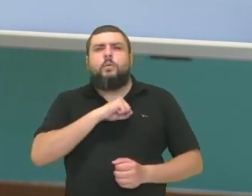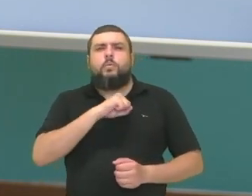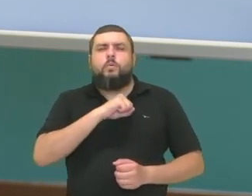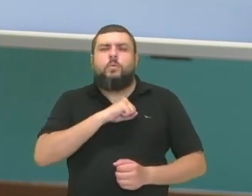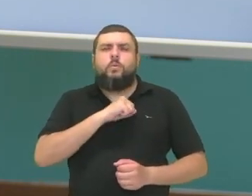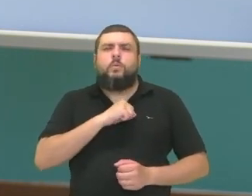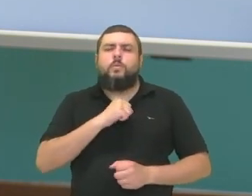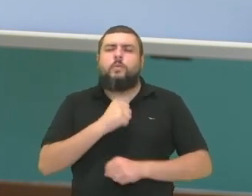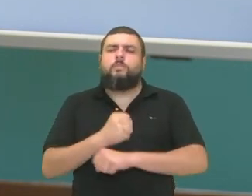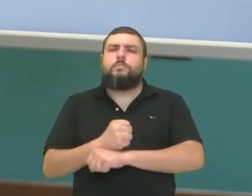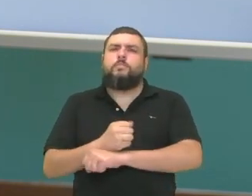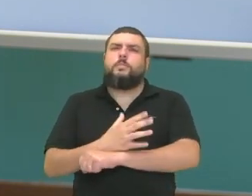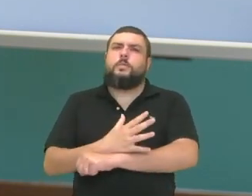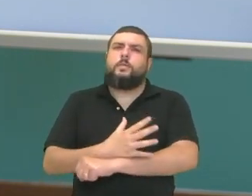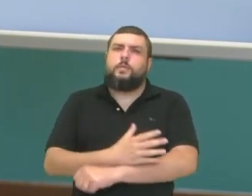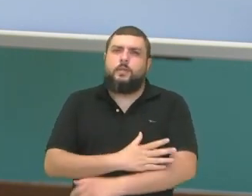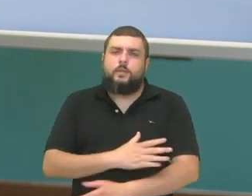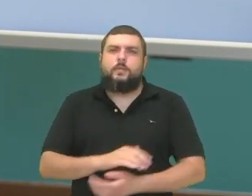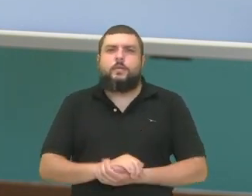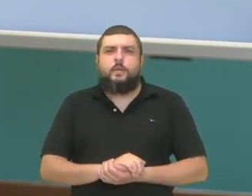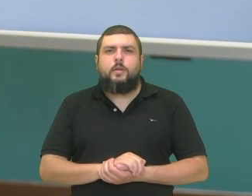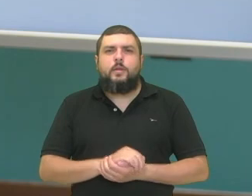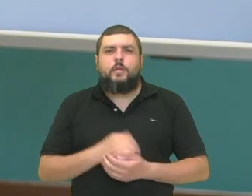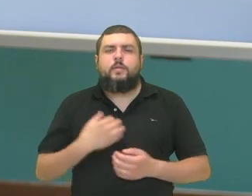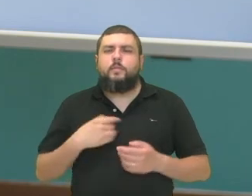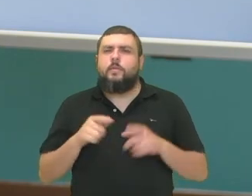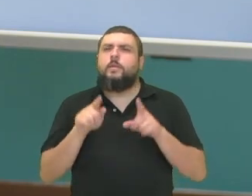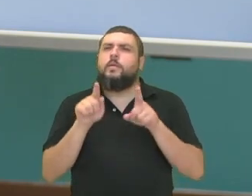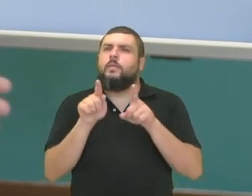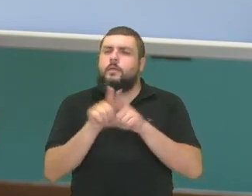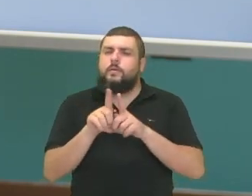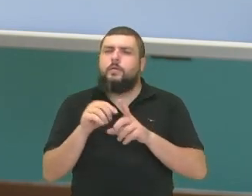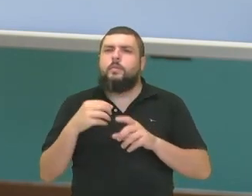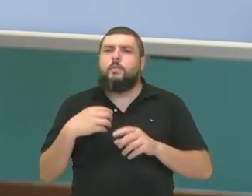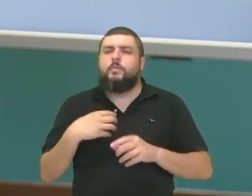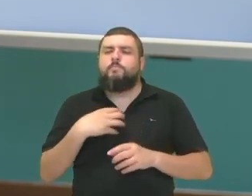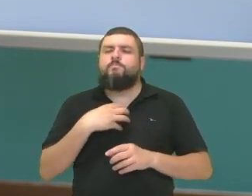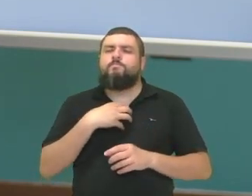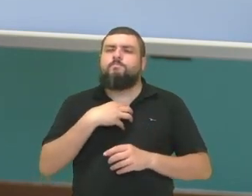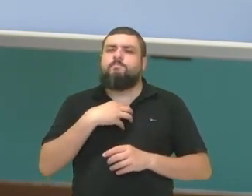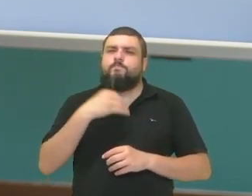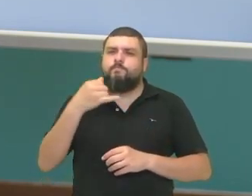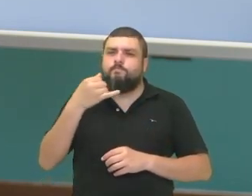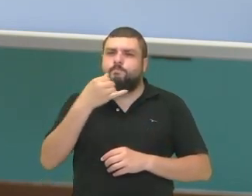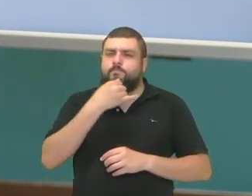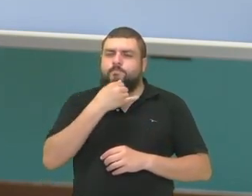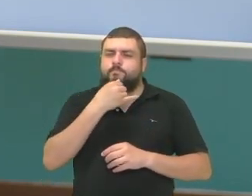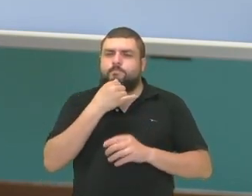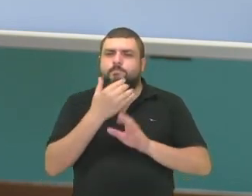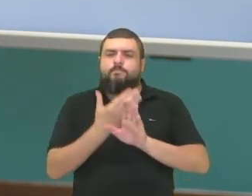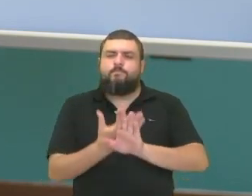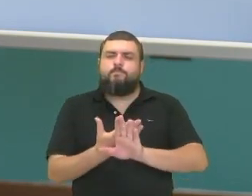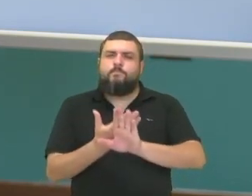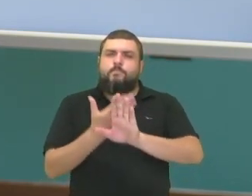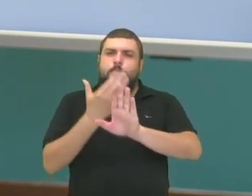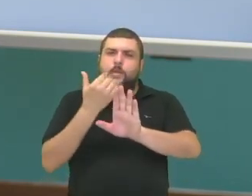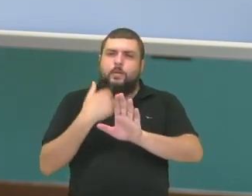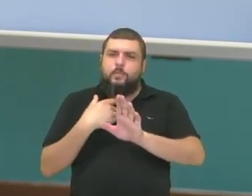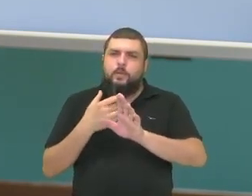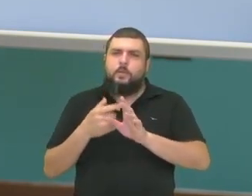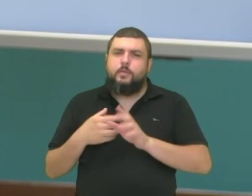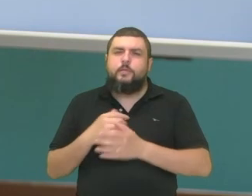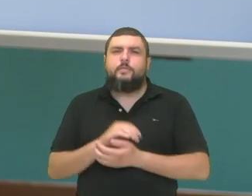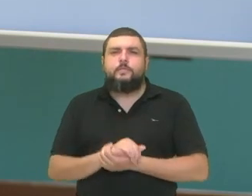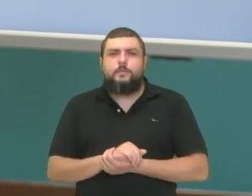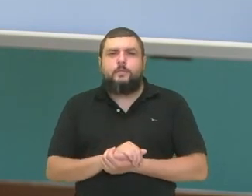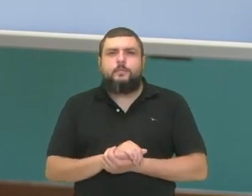coração gela. Eu também fico com uma pena de ter que me afastar, sair aqui dos estudos, deixá-lo